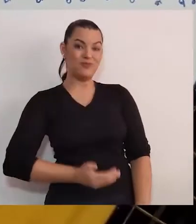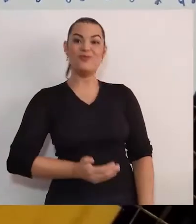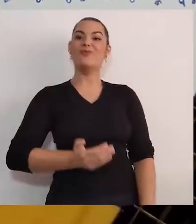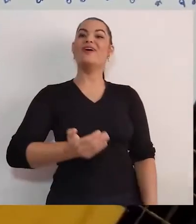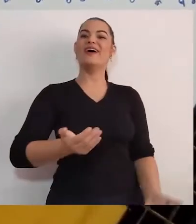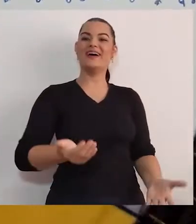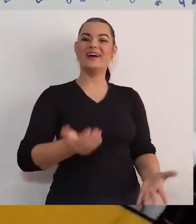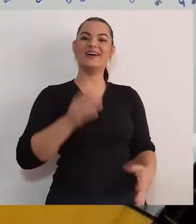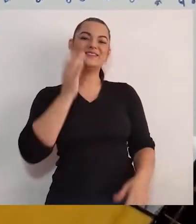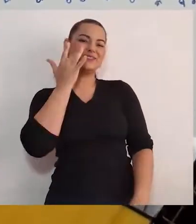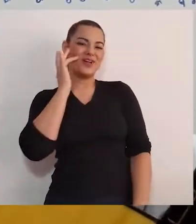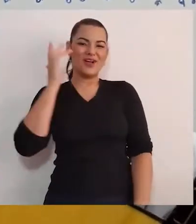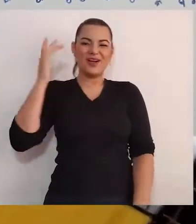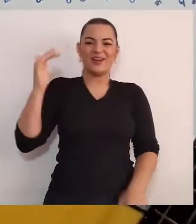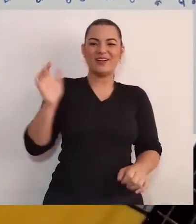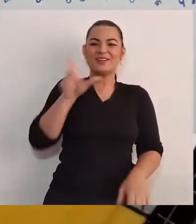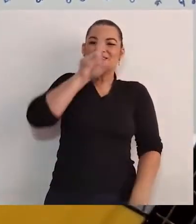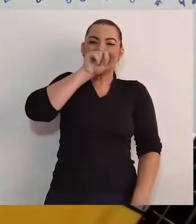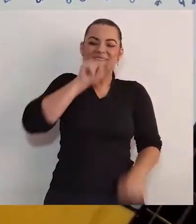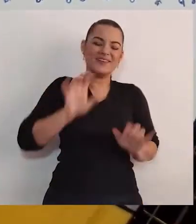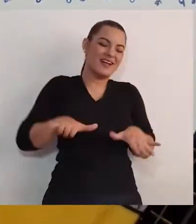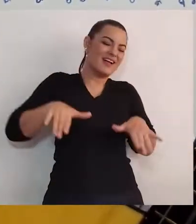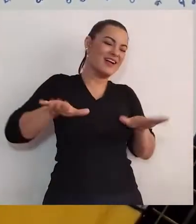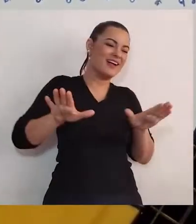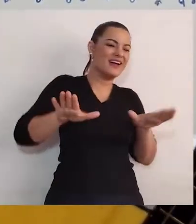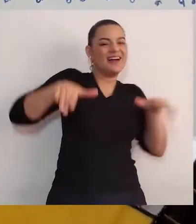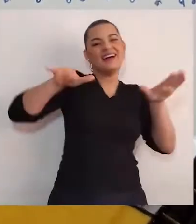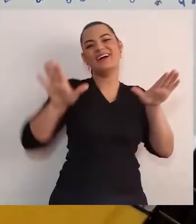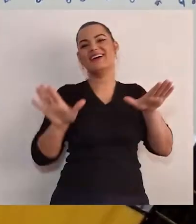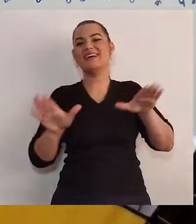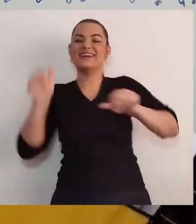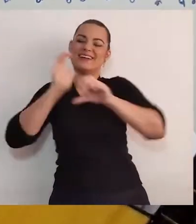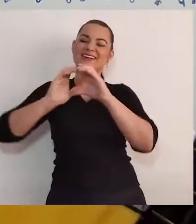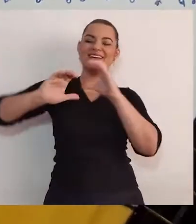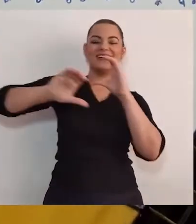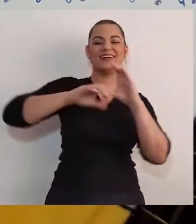dourado. Boa cantar canção pros